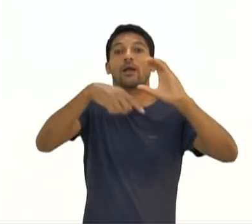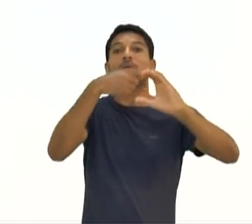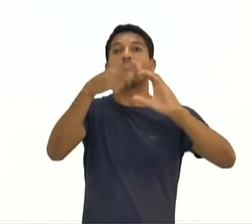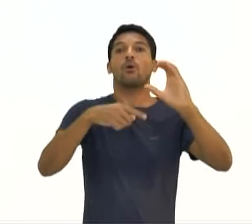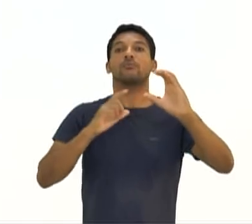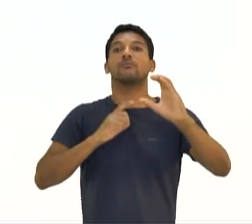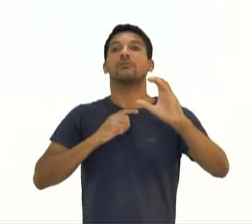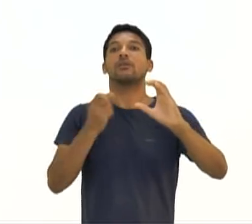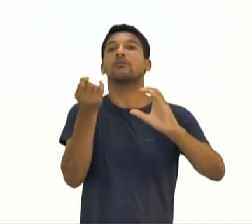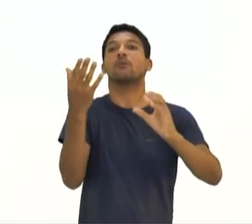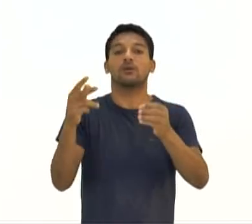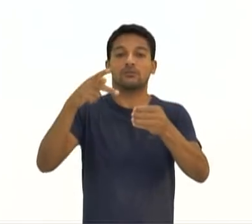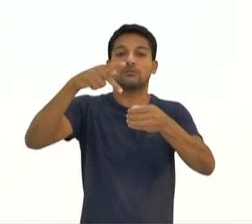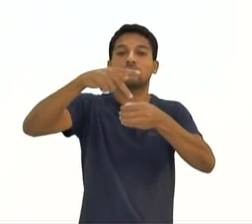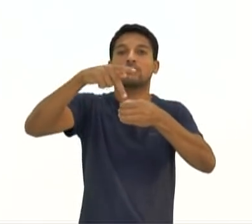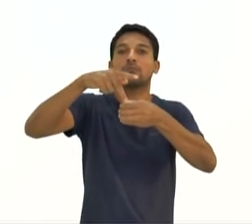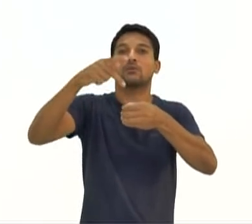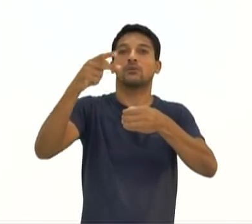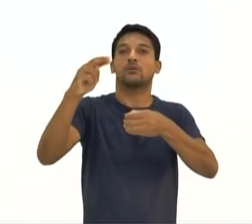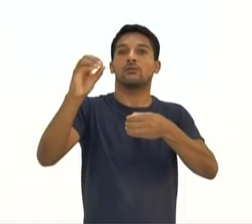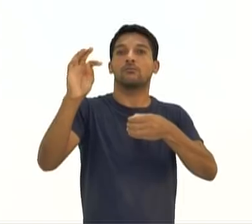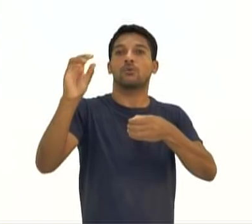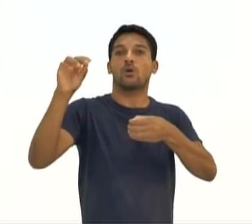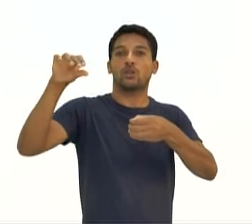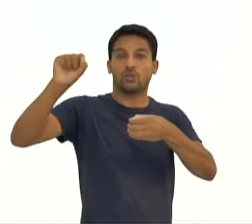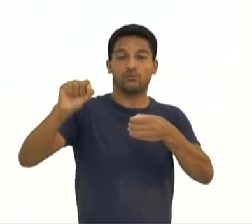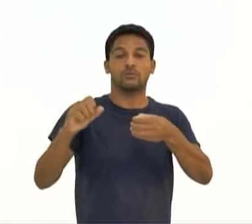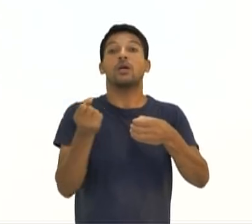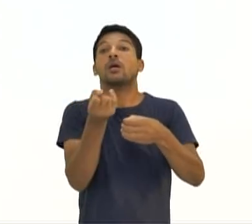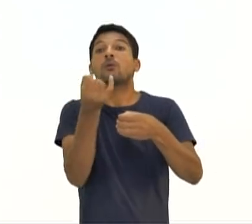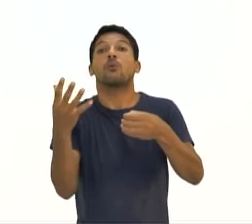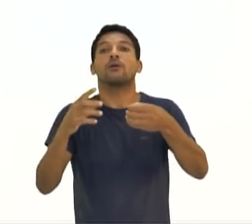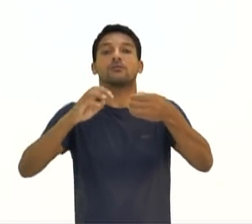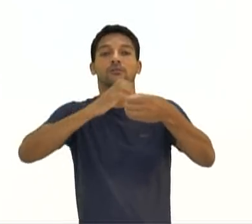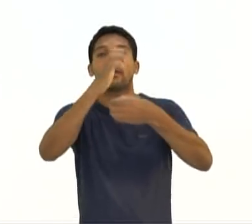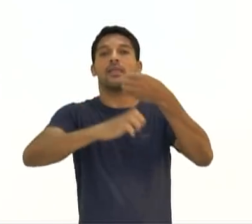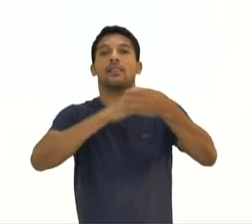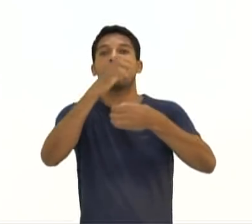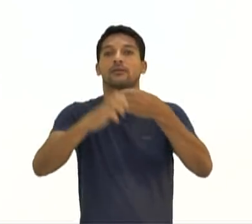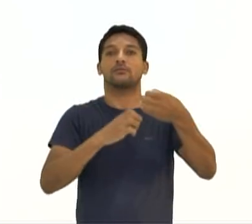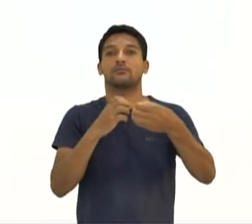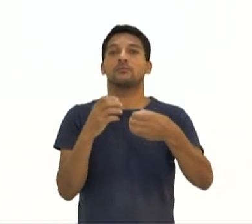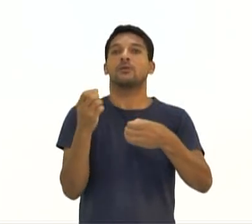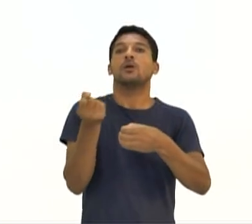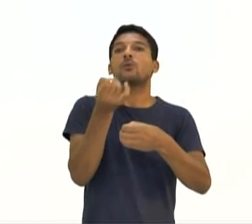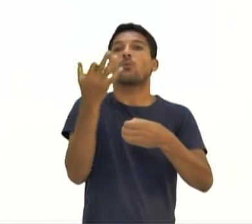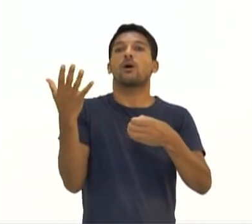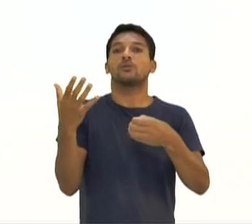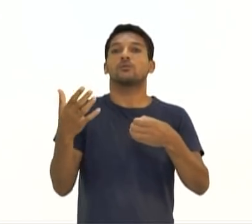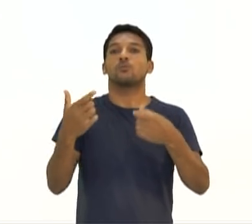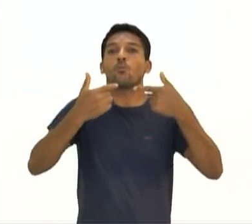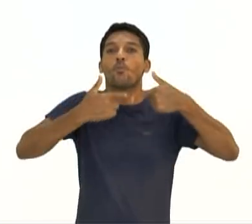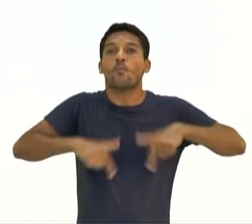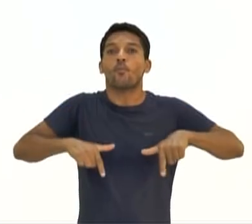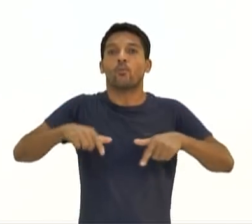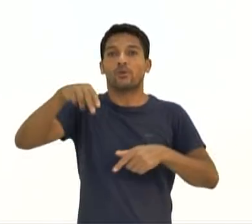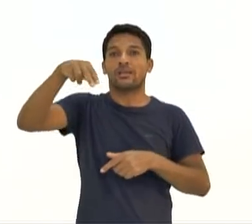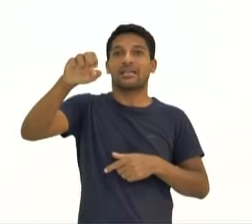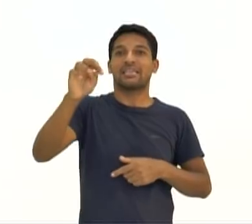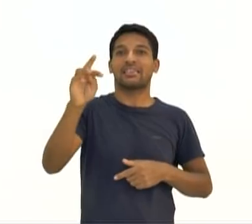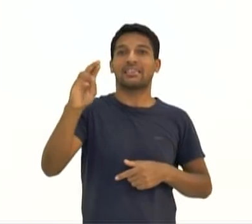número de elétrons e quantos nêutrons existem nessa espécie química? Vocês podem utilizar a tabela